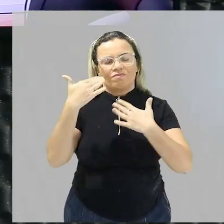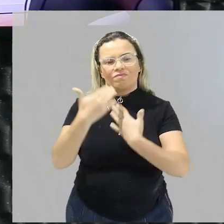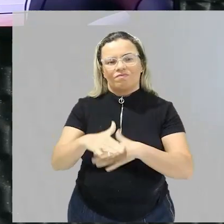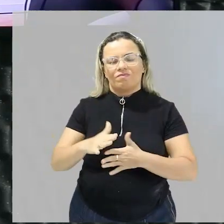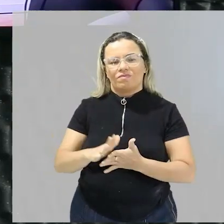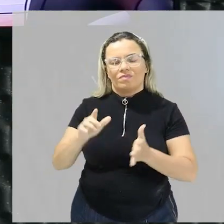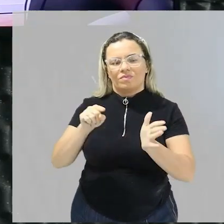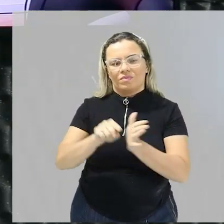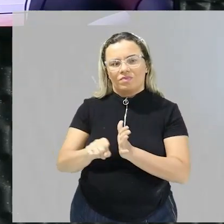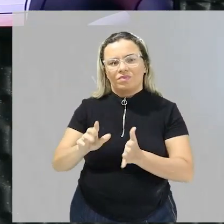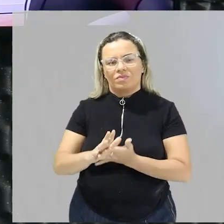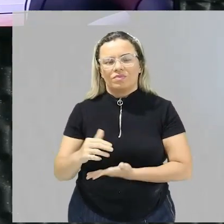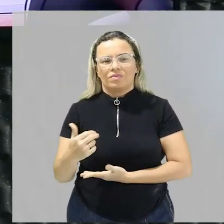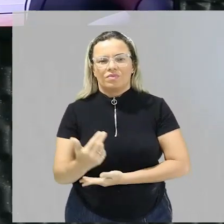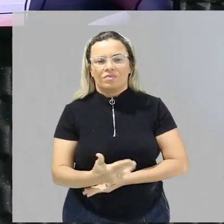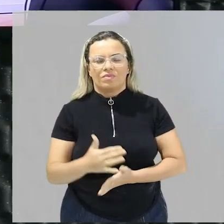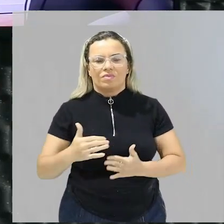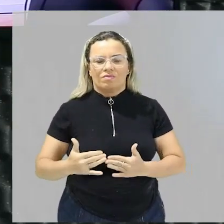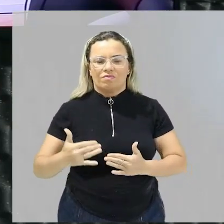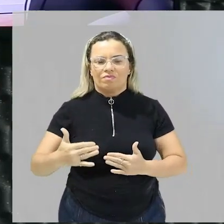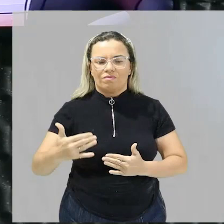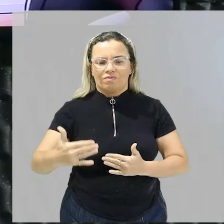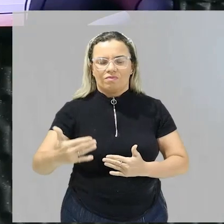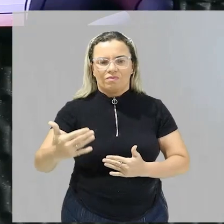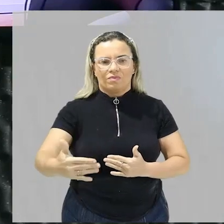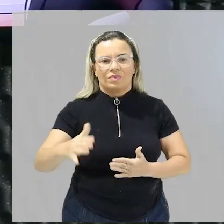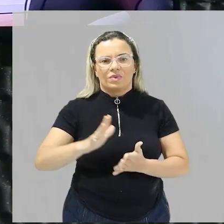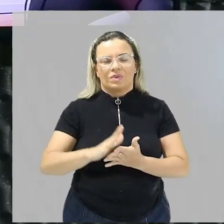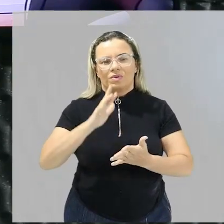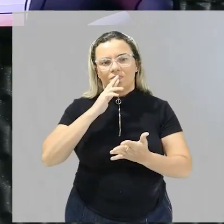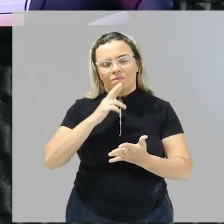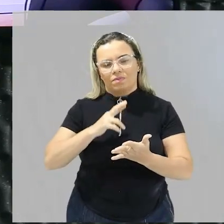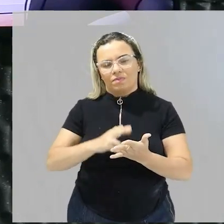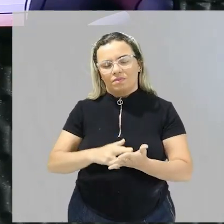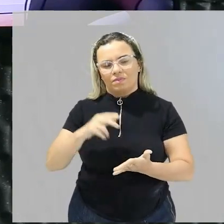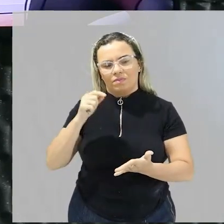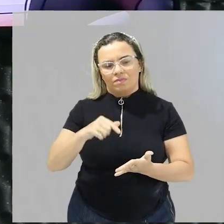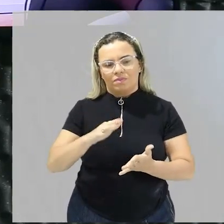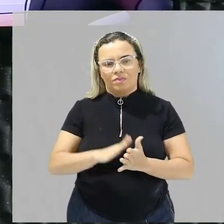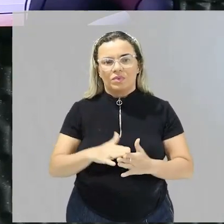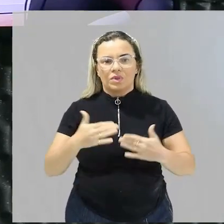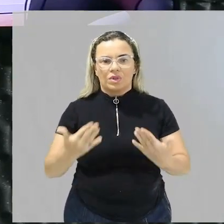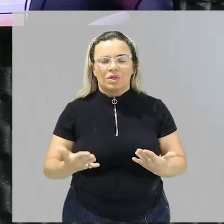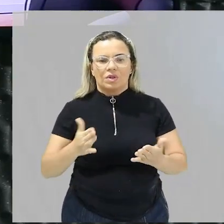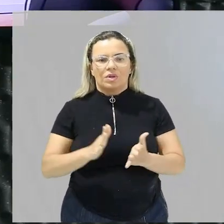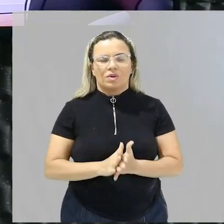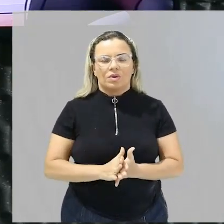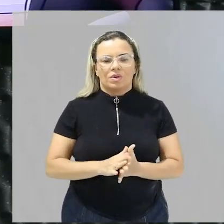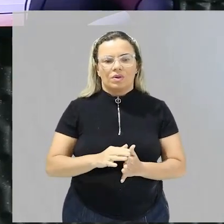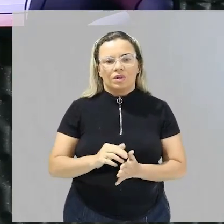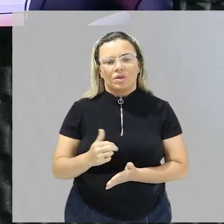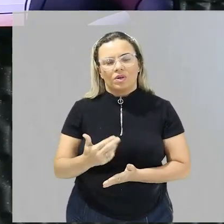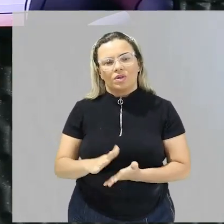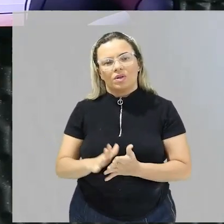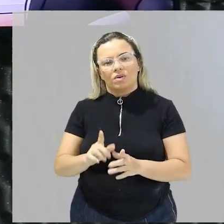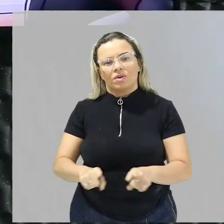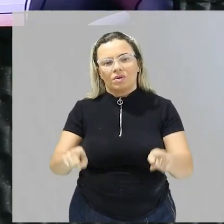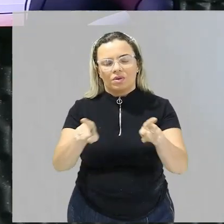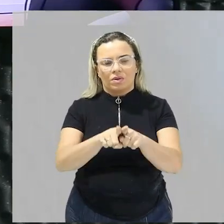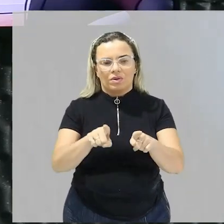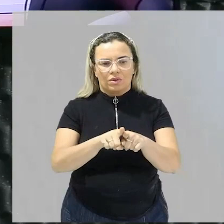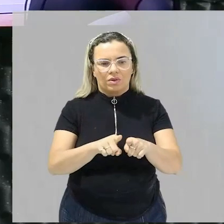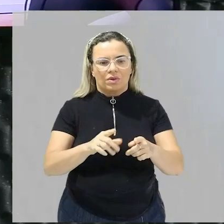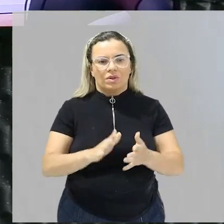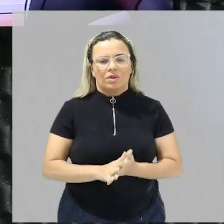bancas, nós vamos trazer o passo a passo, a resolução e, claro, entre uma resolução e outra, nós estamos também trazendo